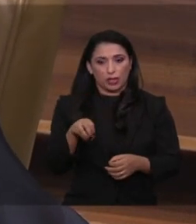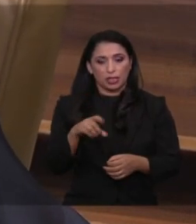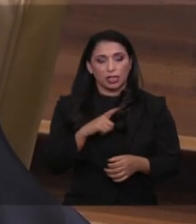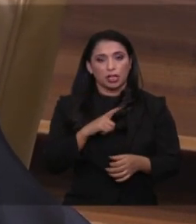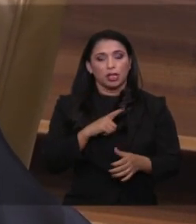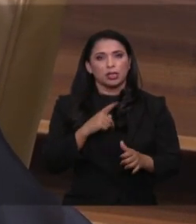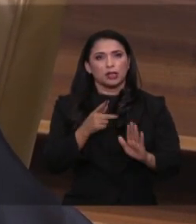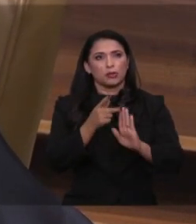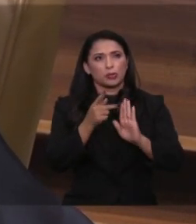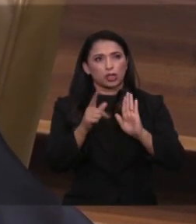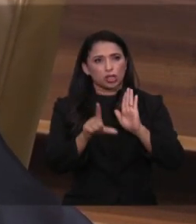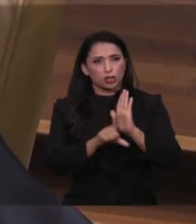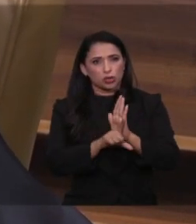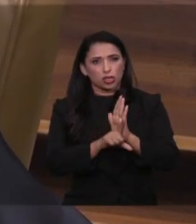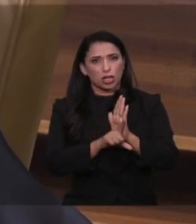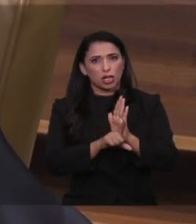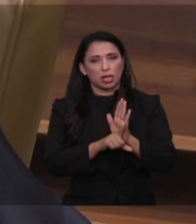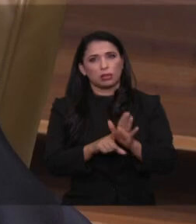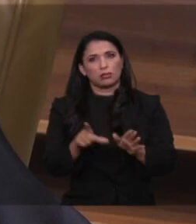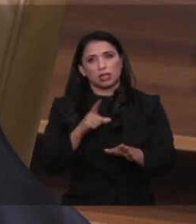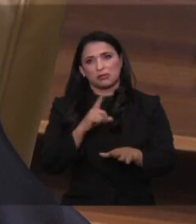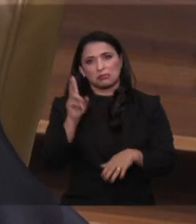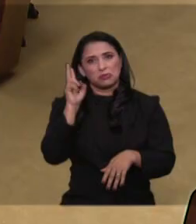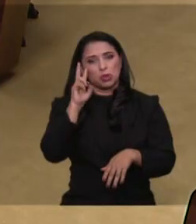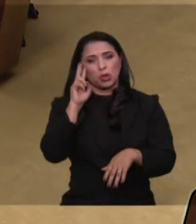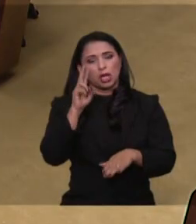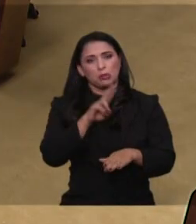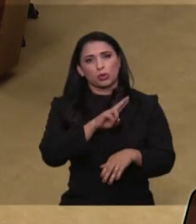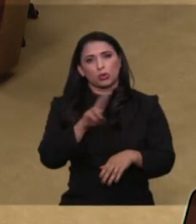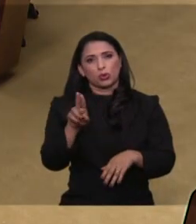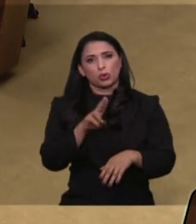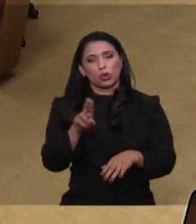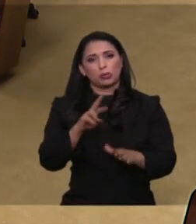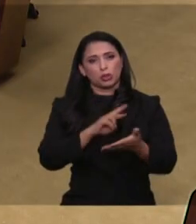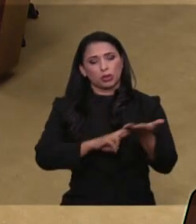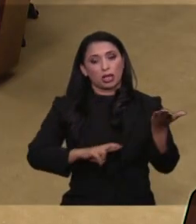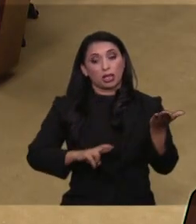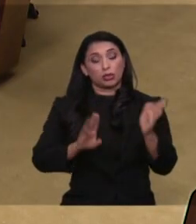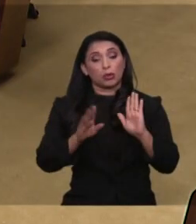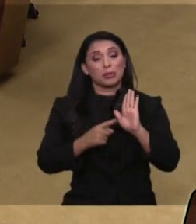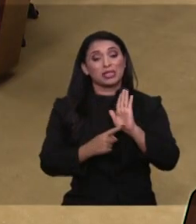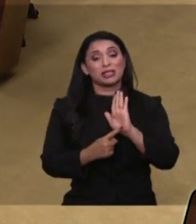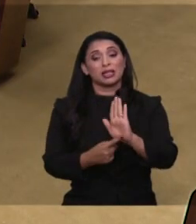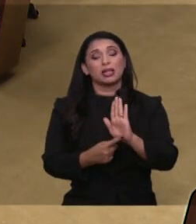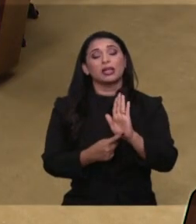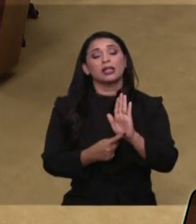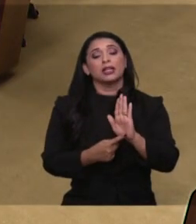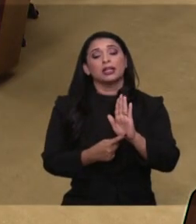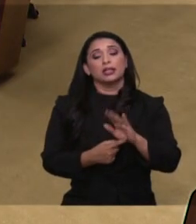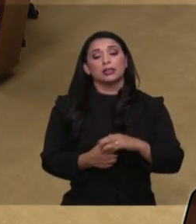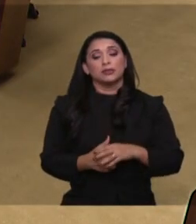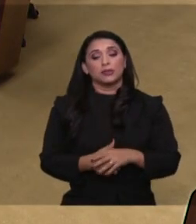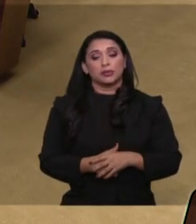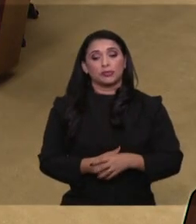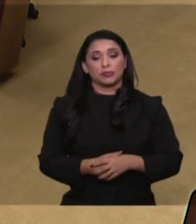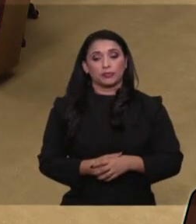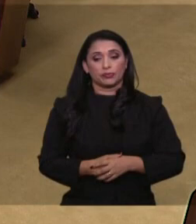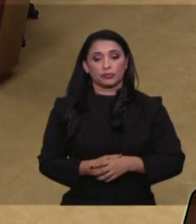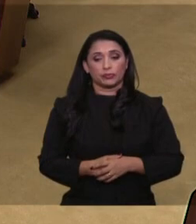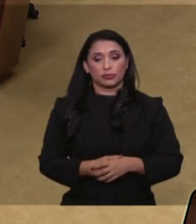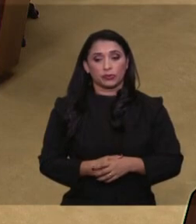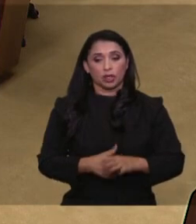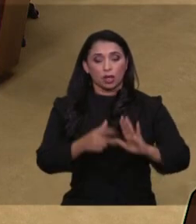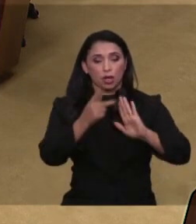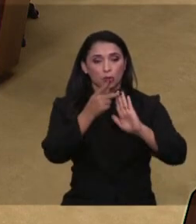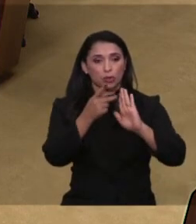projeto de lei, não vou me lembrar o nome do parlamentar que apresentou, mas, historicamente, foi nesse ano, o primeiro projeto de